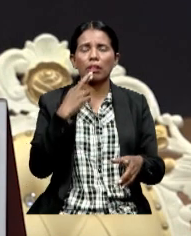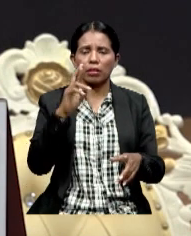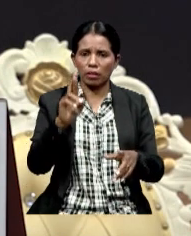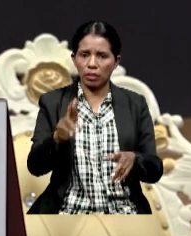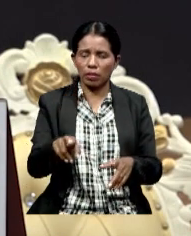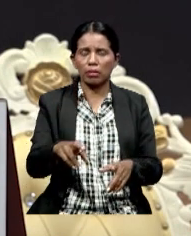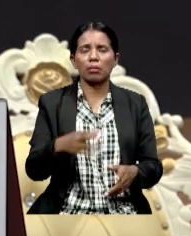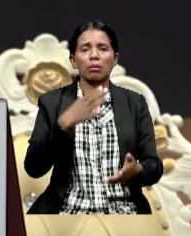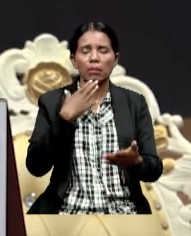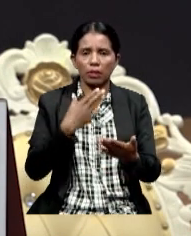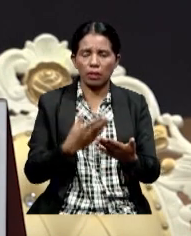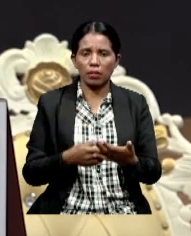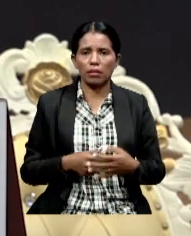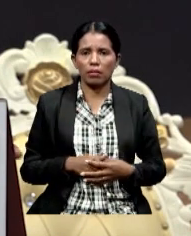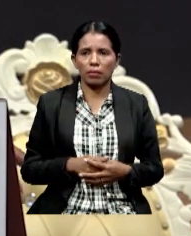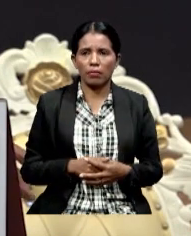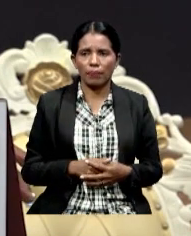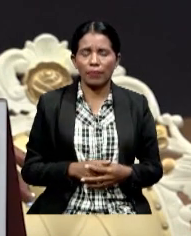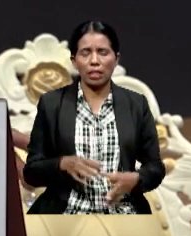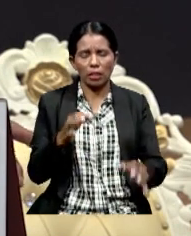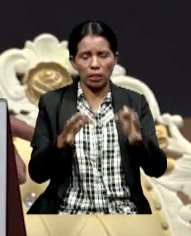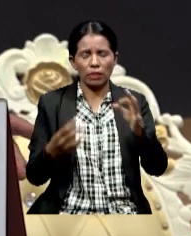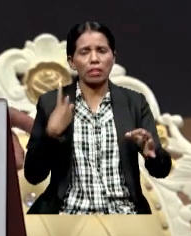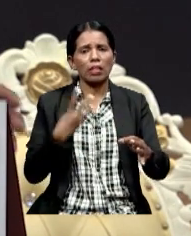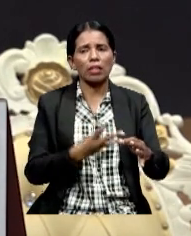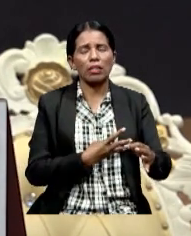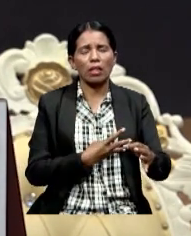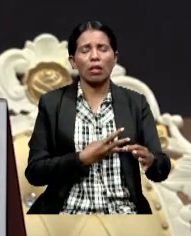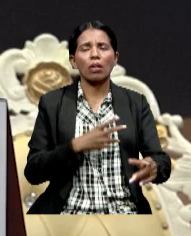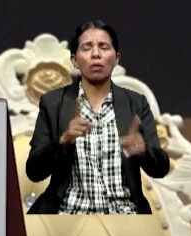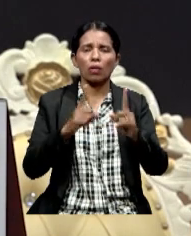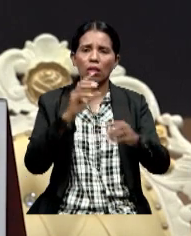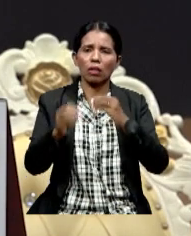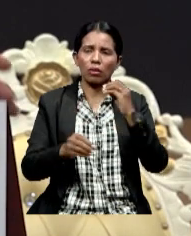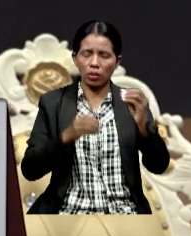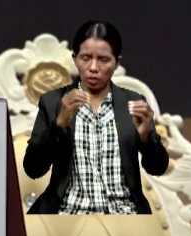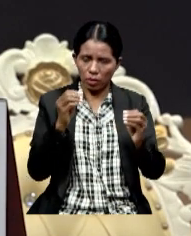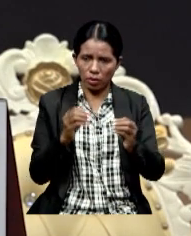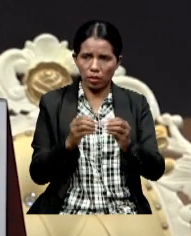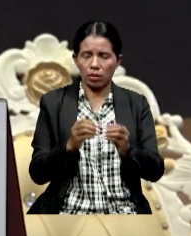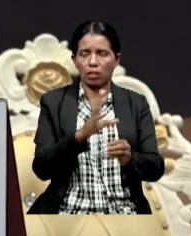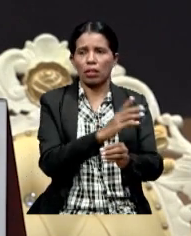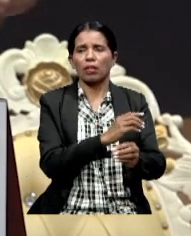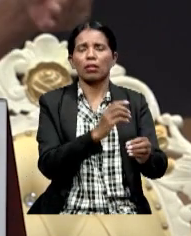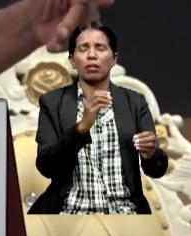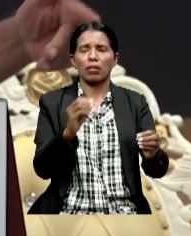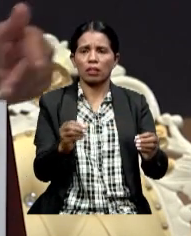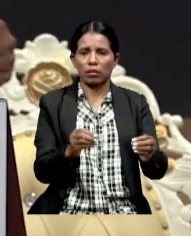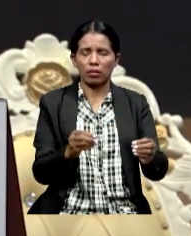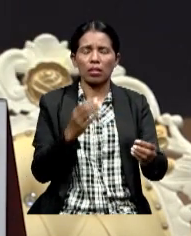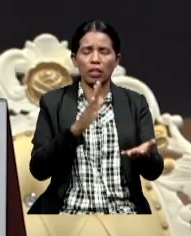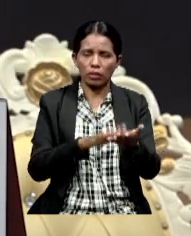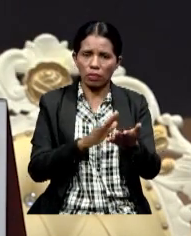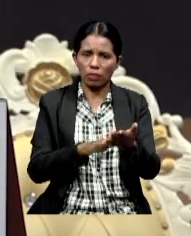ensino. Se ainda colher quando vai ensino, na qualidade do ensino, praticamente